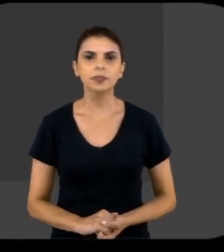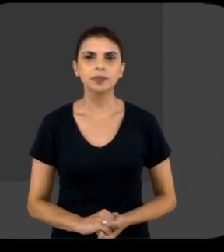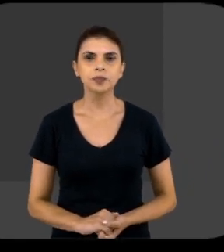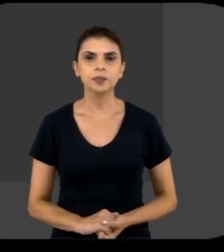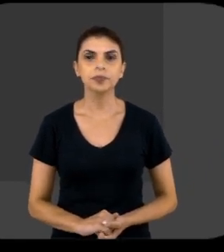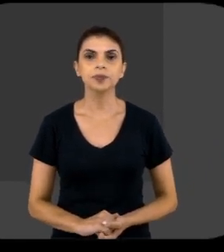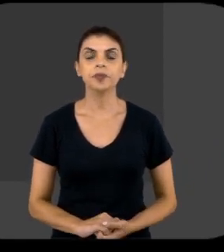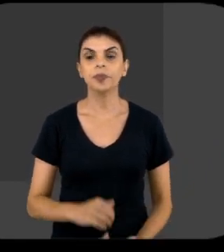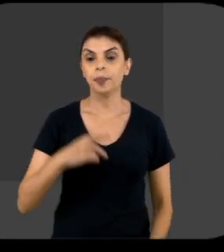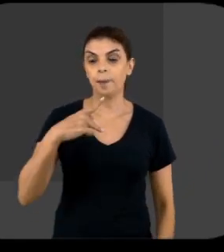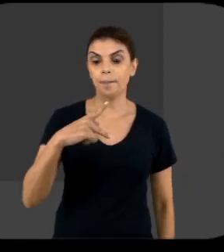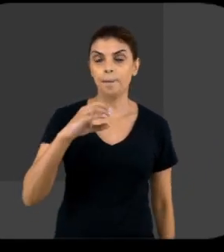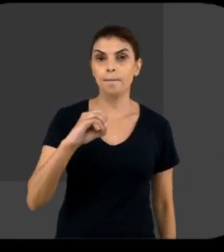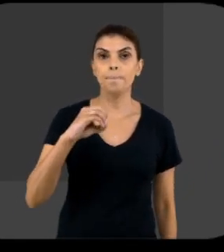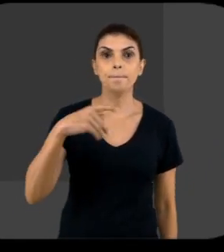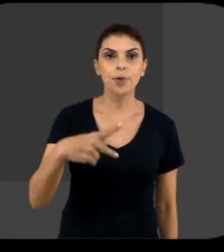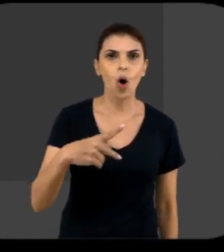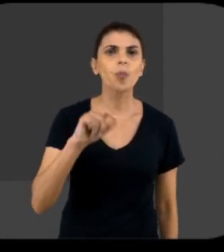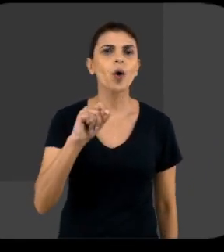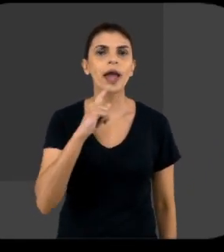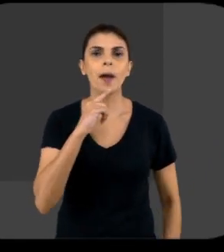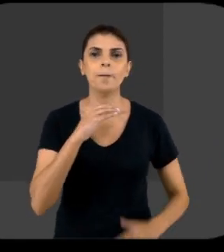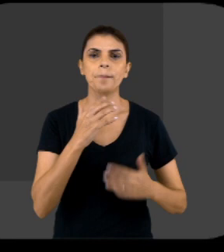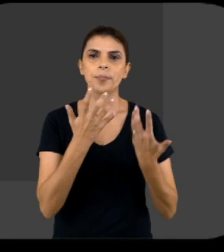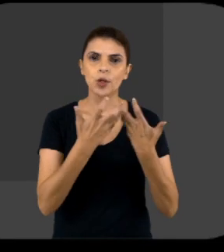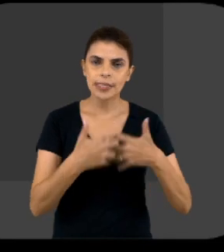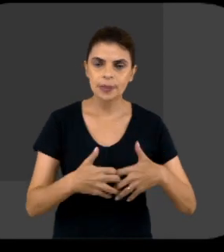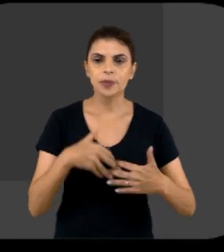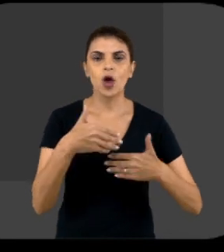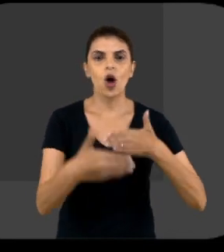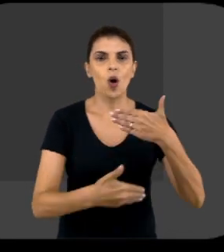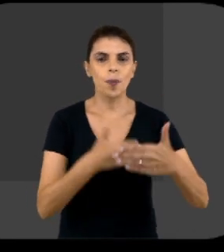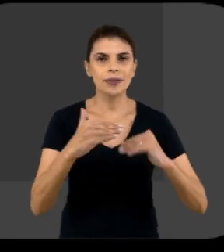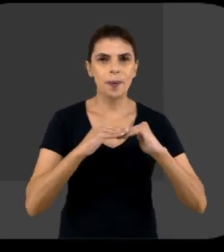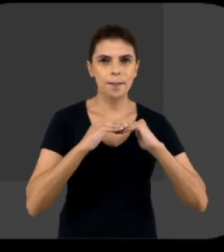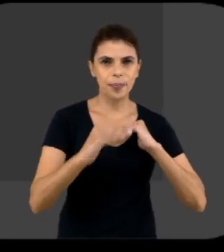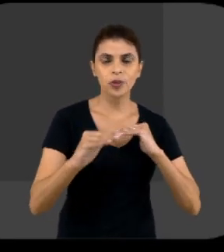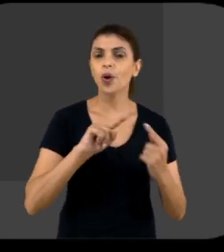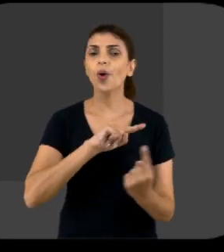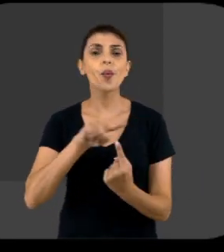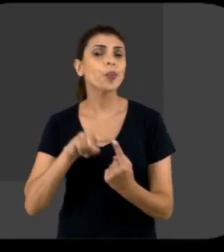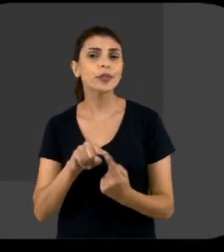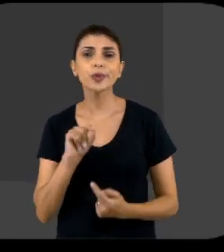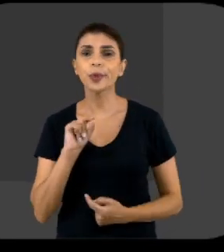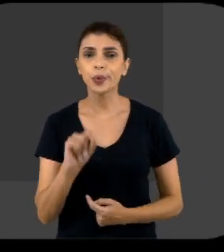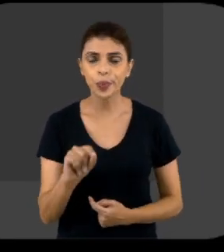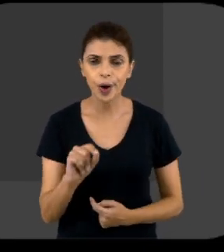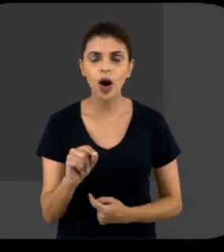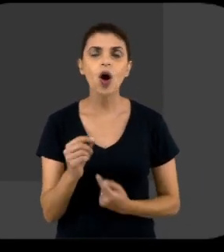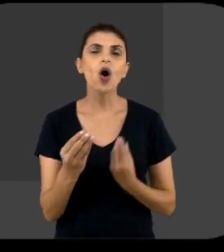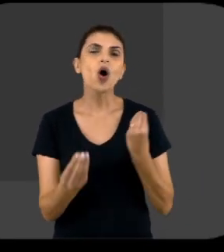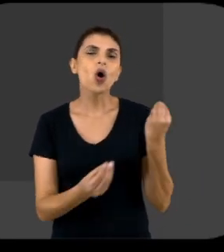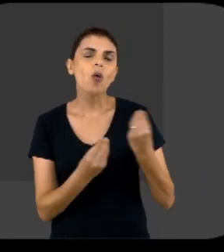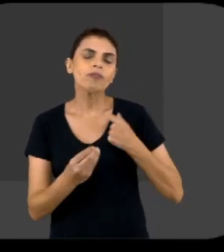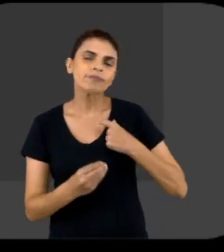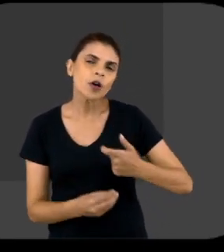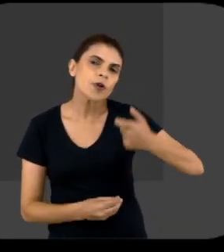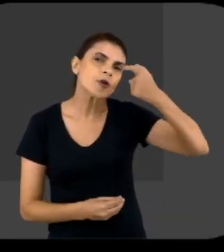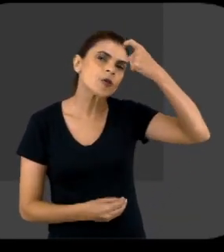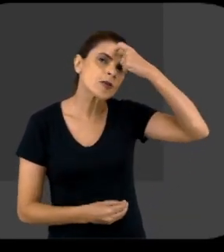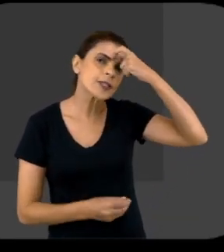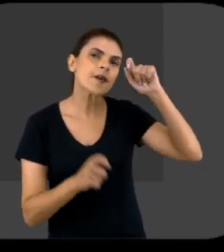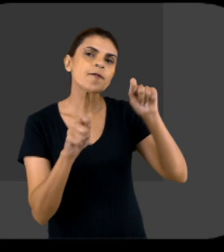Falar rapidamente o que é POP, Procedimento Operacional Padrão, qual o objetivo dele? É uma forma